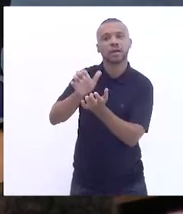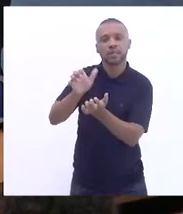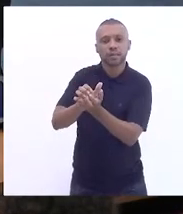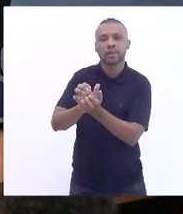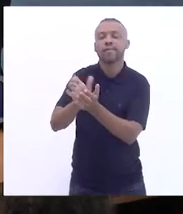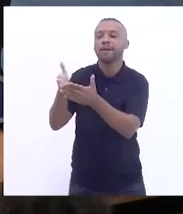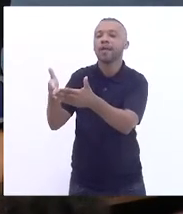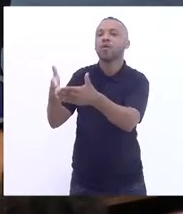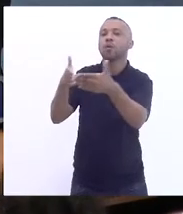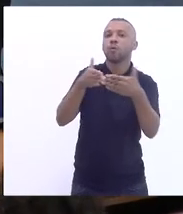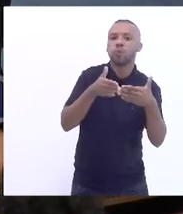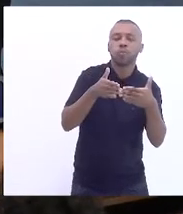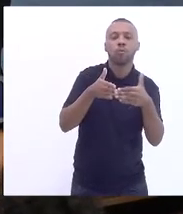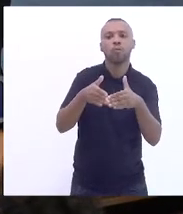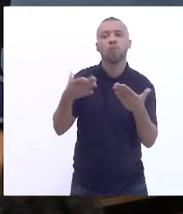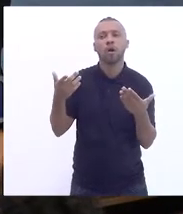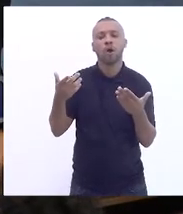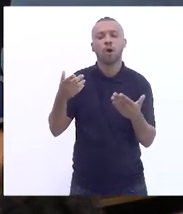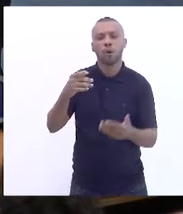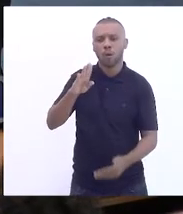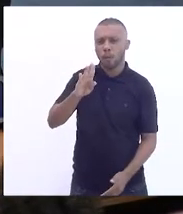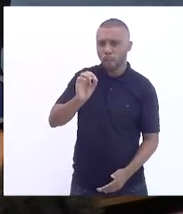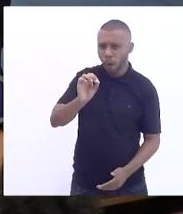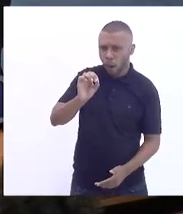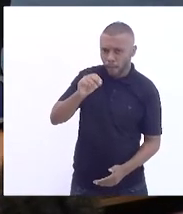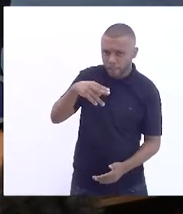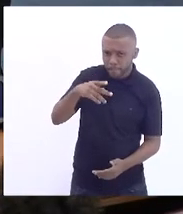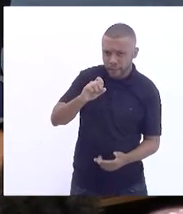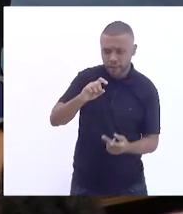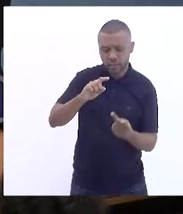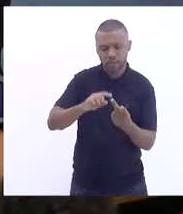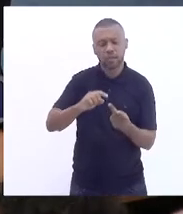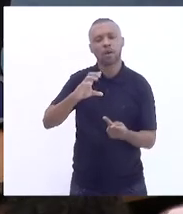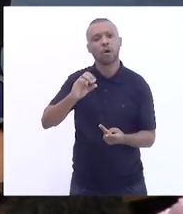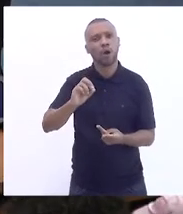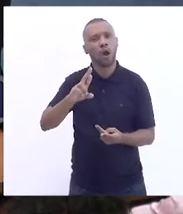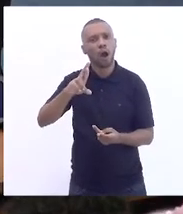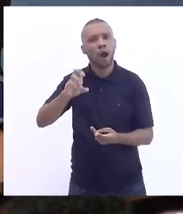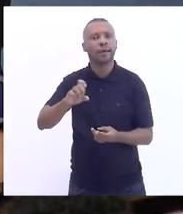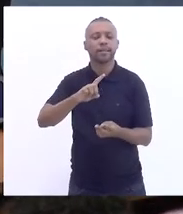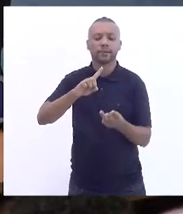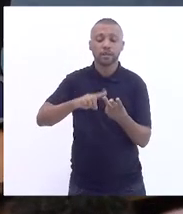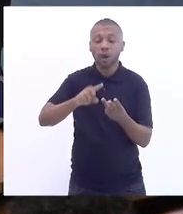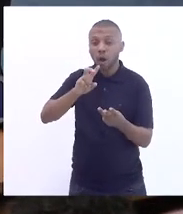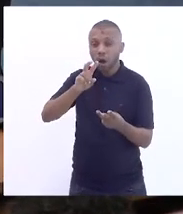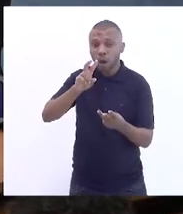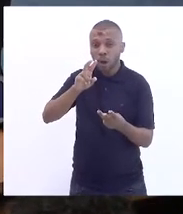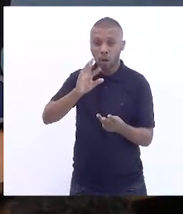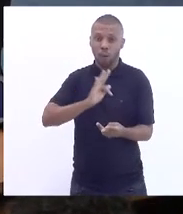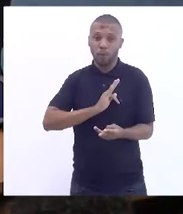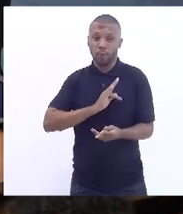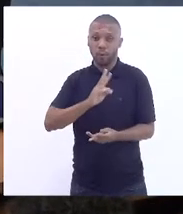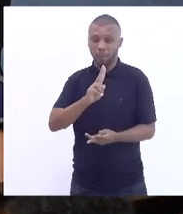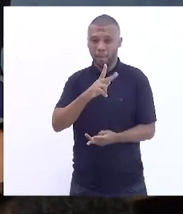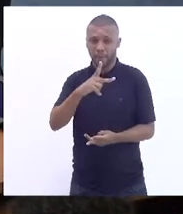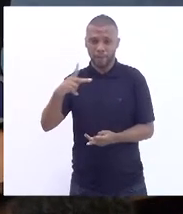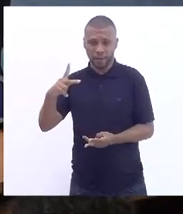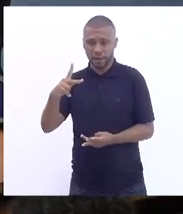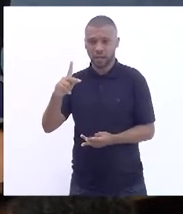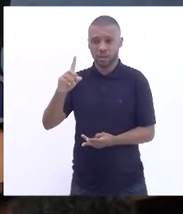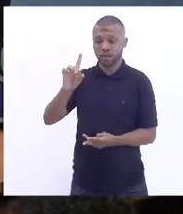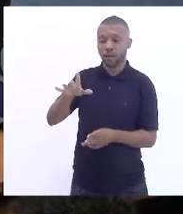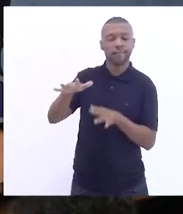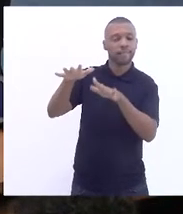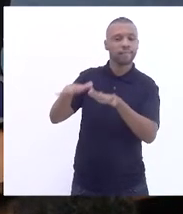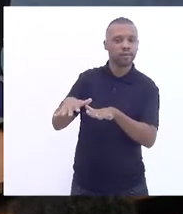e Core o BOPE EA Core e só ficará a unidade de polícia pacificadora que me parece é o